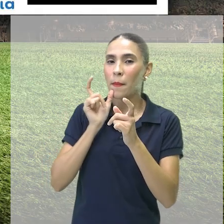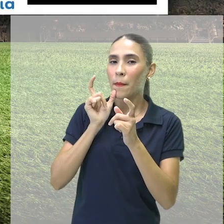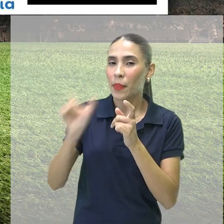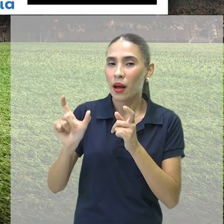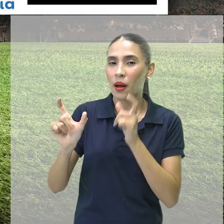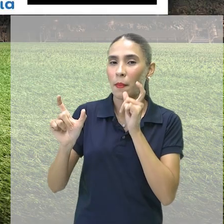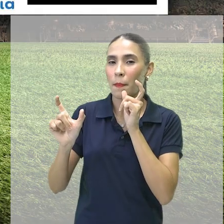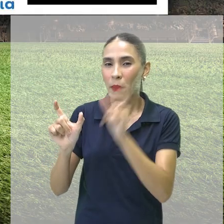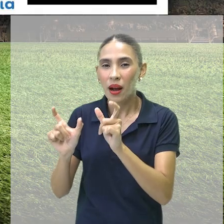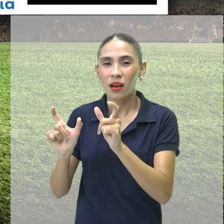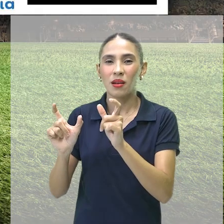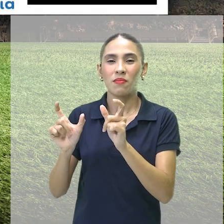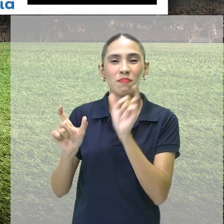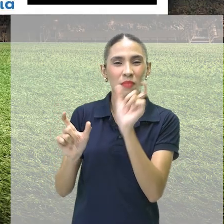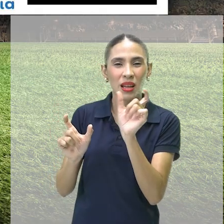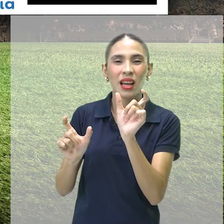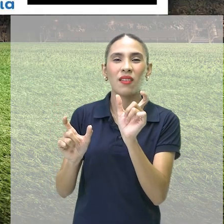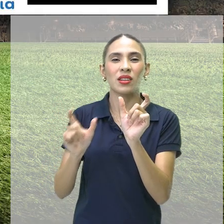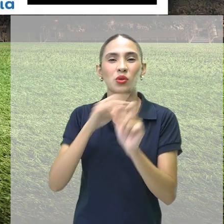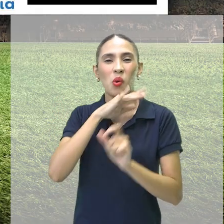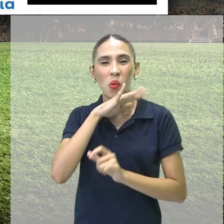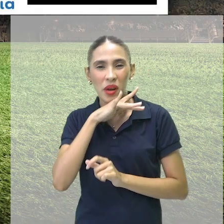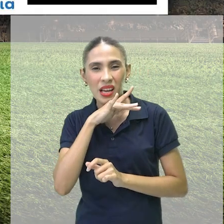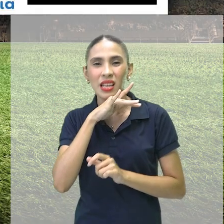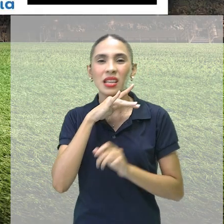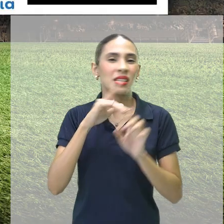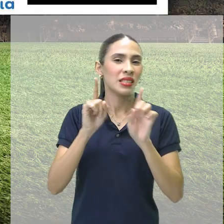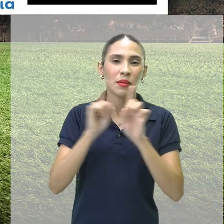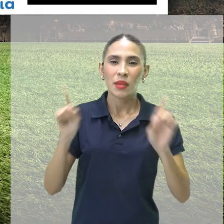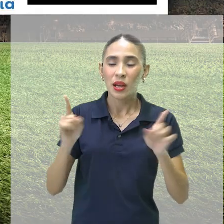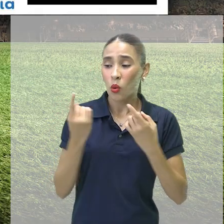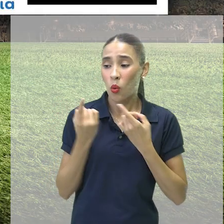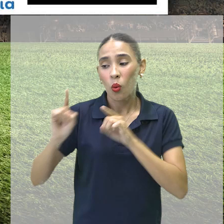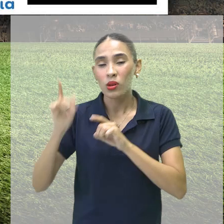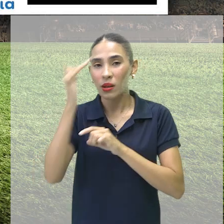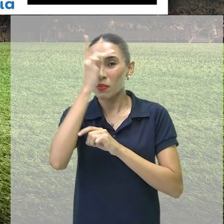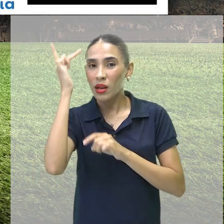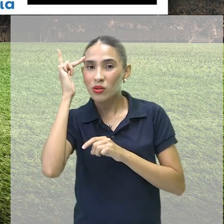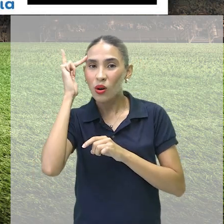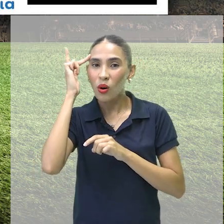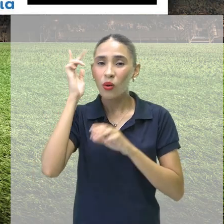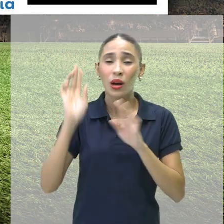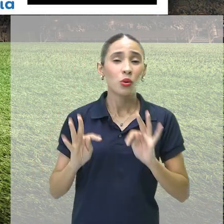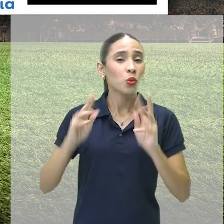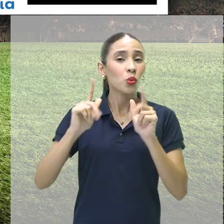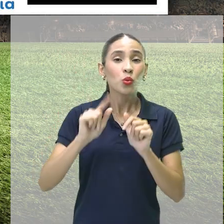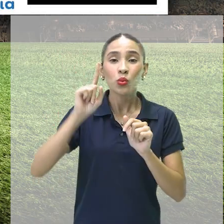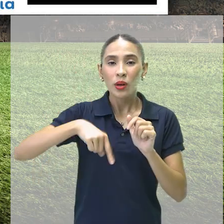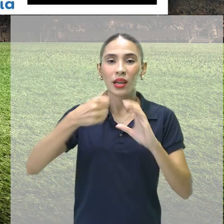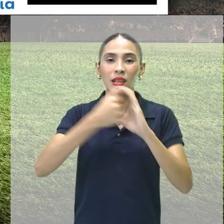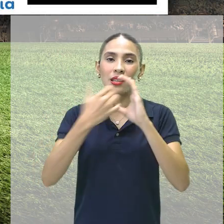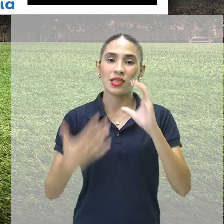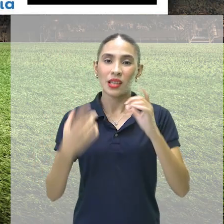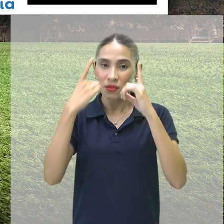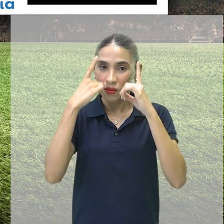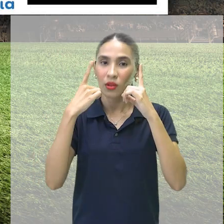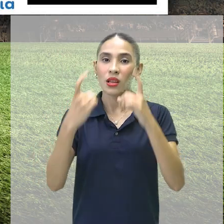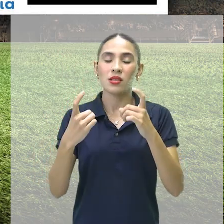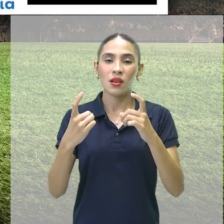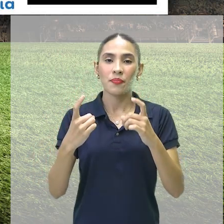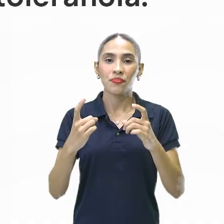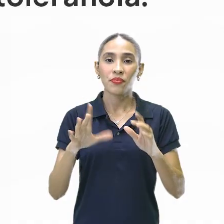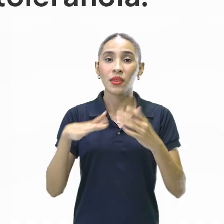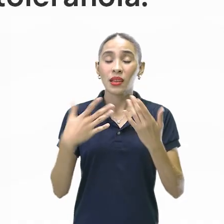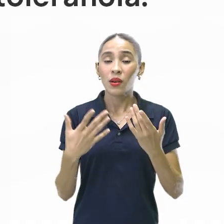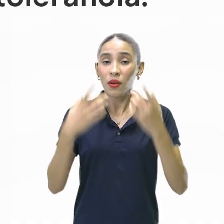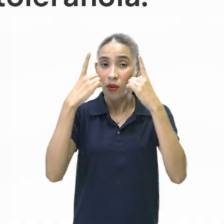verbalizar palavras aí sujas contra o outro, difamar o outro, tudo isso é caracterizado como violência. E a